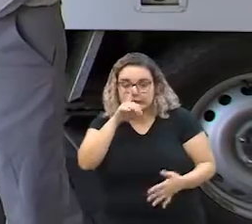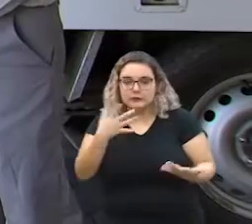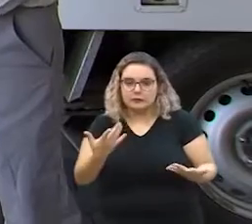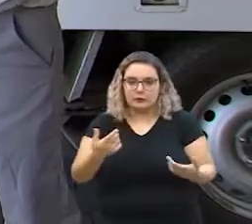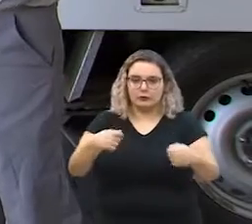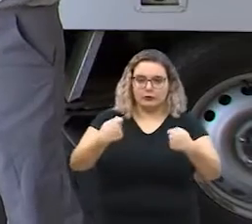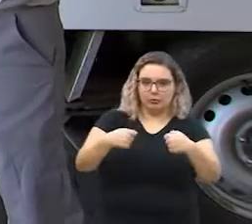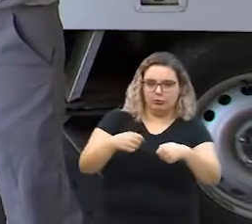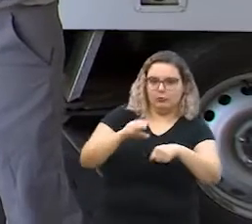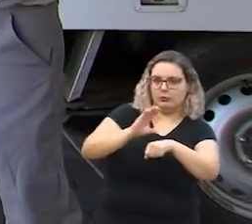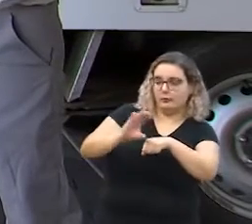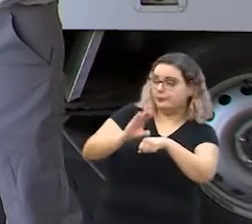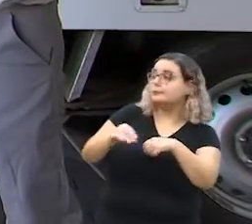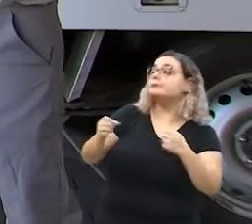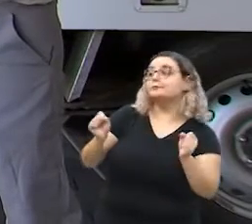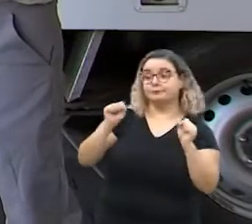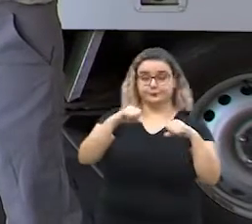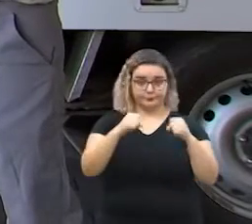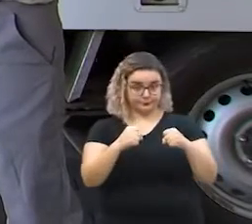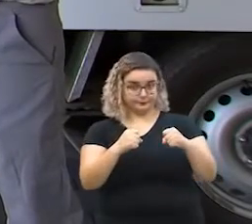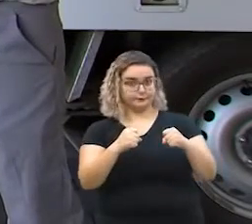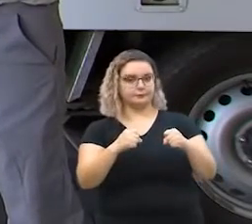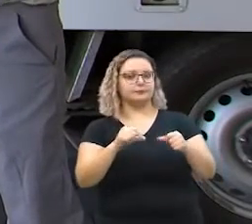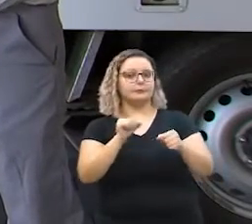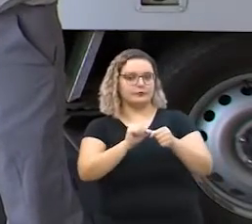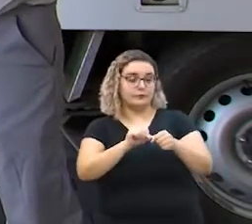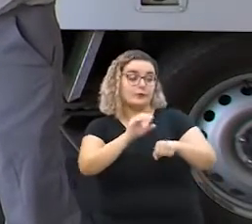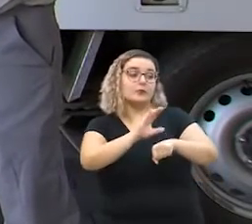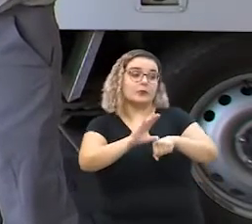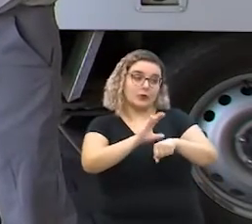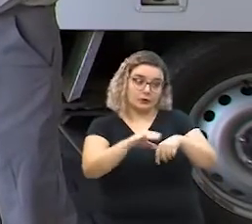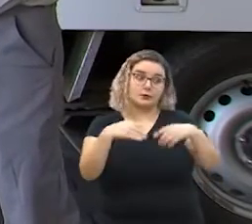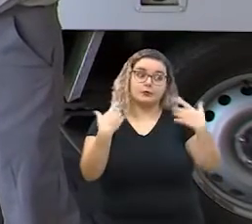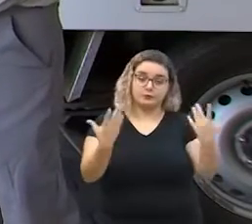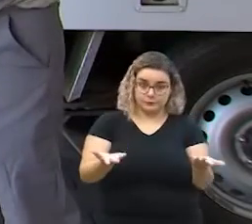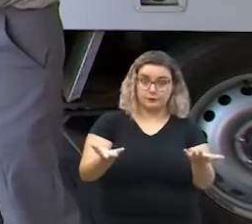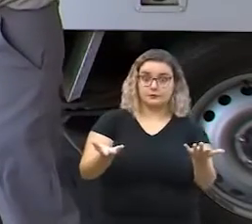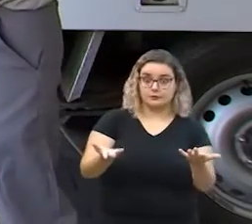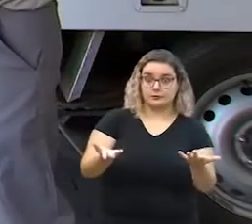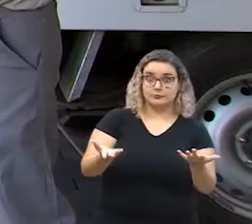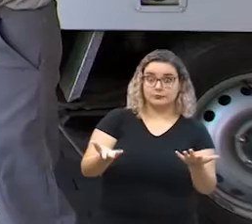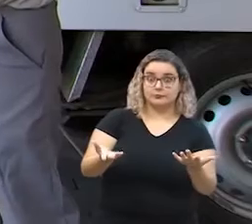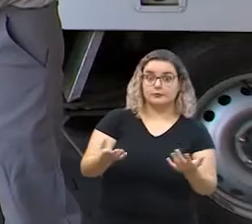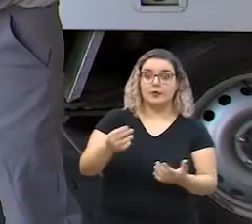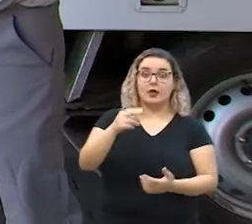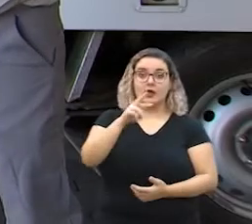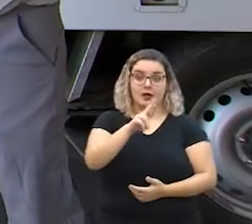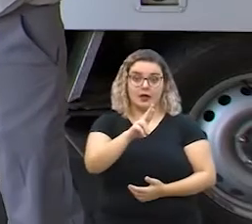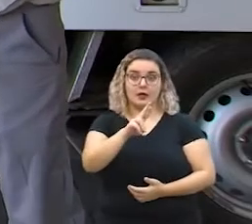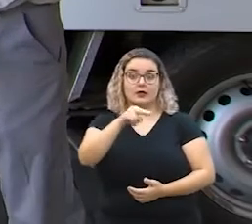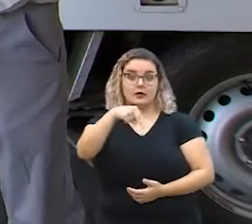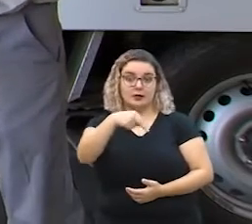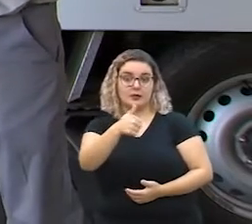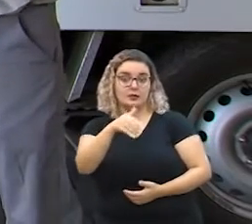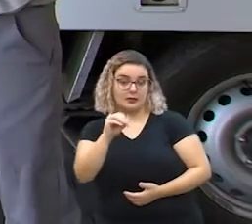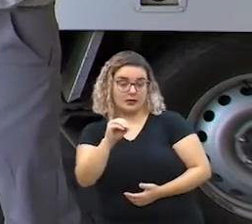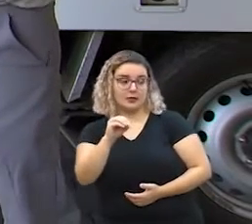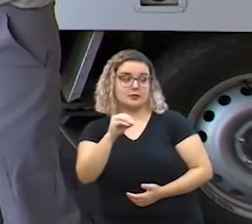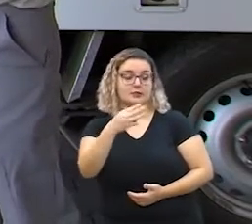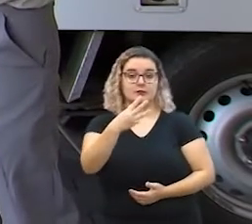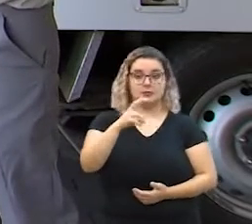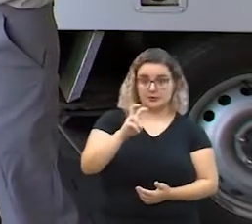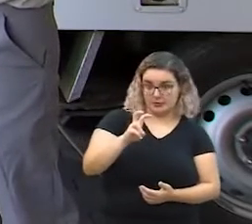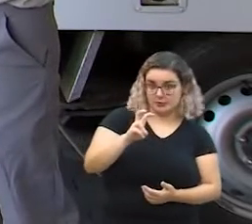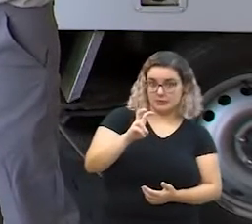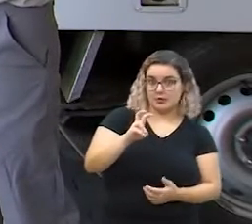curso, é isso? Isso, sempre fazendo curso, reciclando em cima dos cursos. Tem a NR10, a NR35, a NR10 é toda